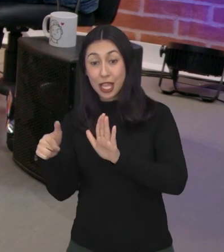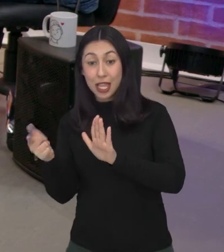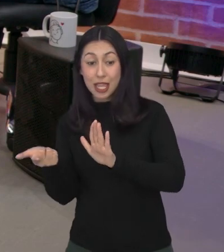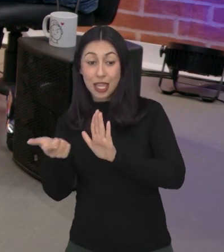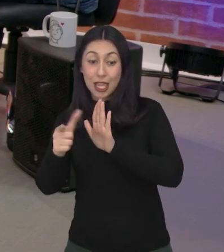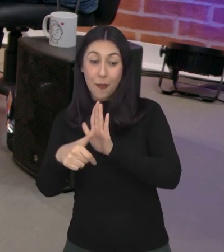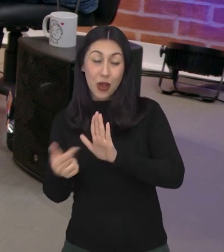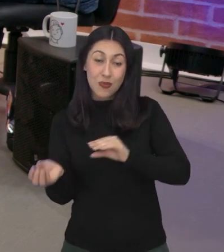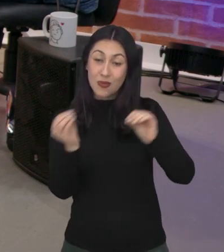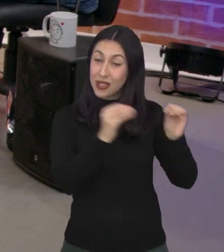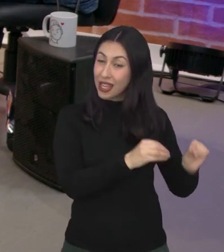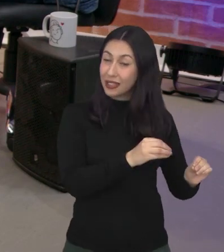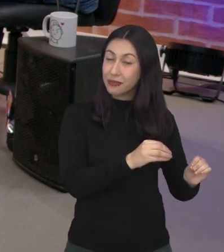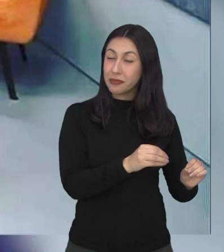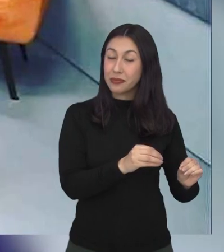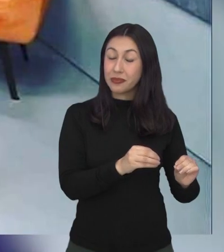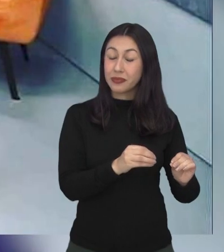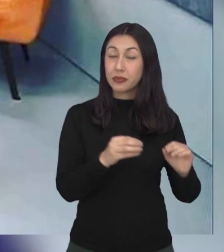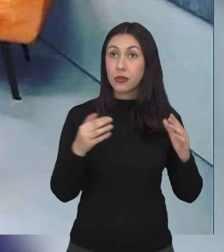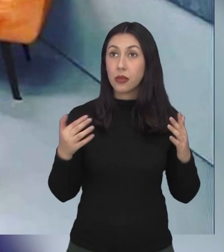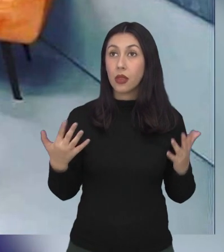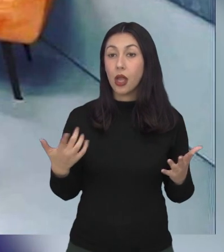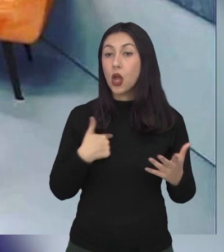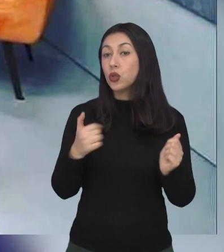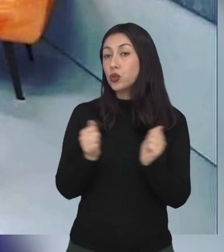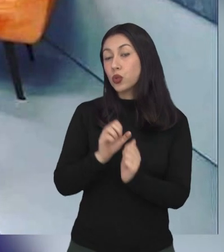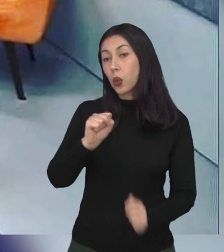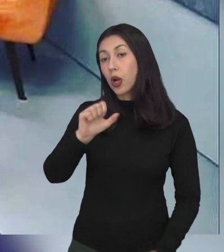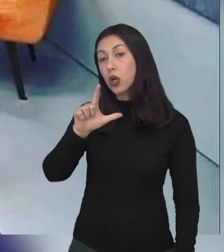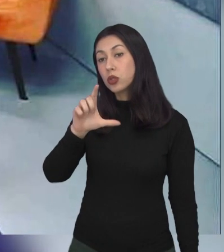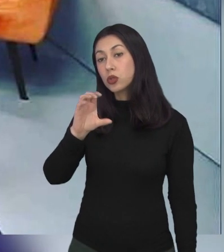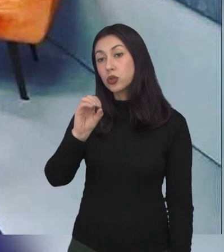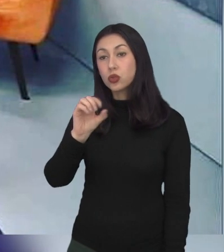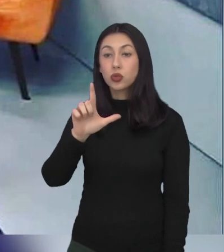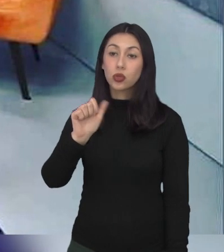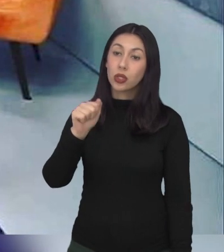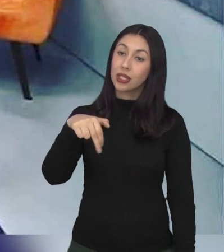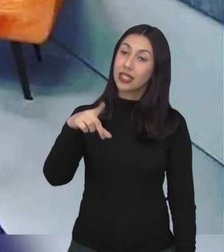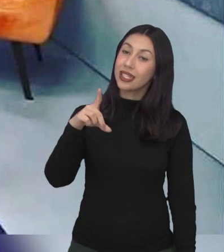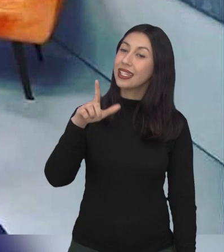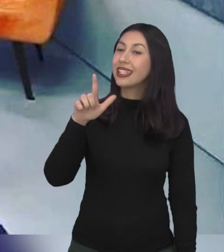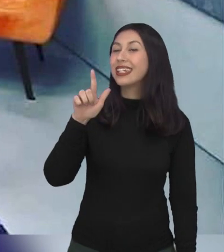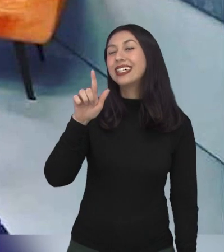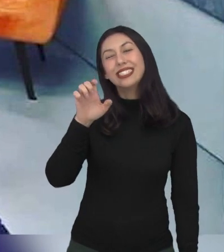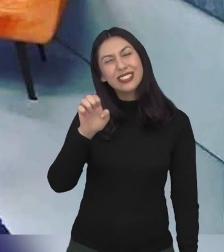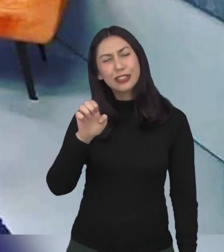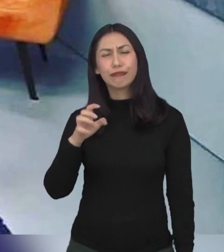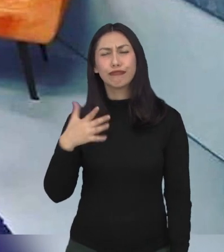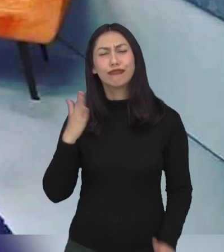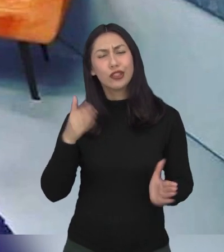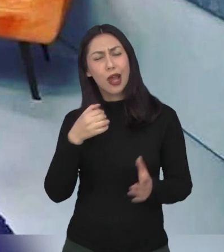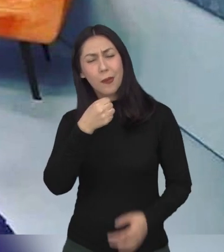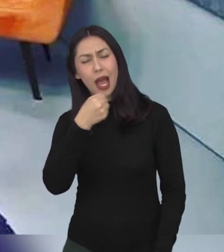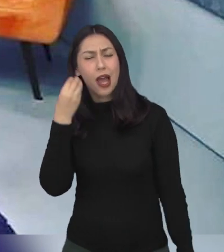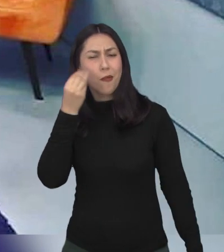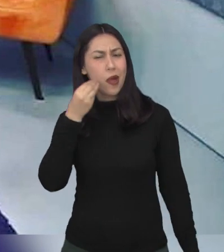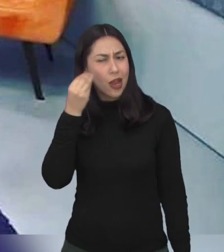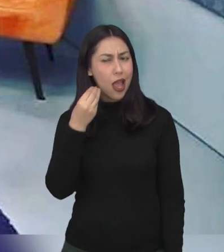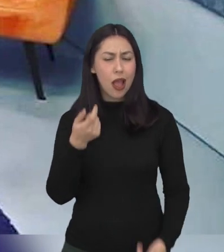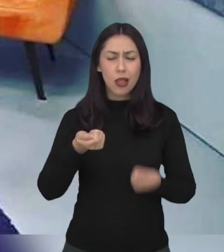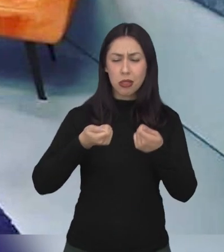tom mais natural. Foi uma coisa que, assim, é gradual, né? É o que eu falei. Não existe o Thiago ator e o Thiago jornalista, porque as